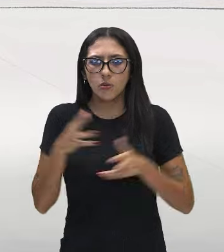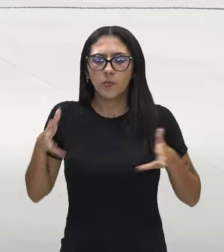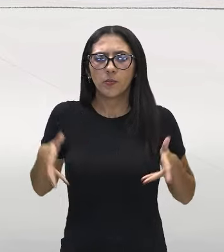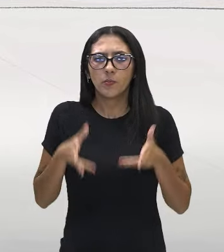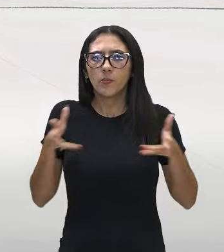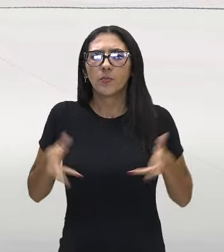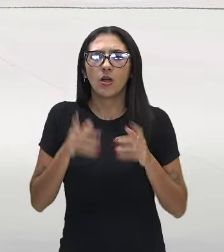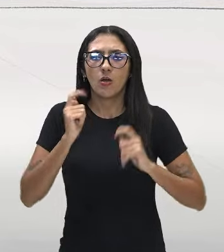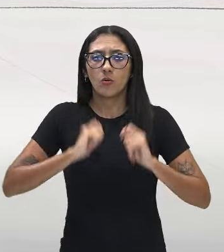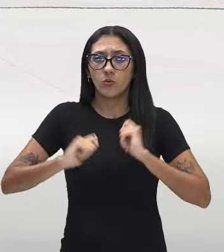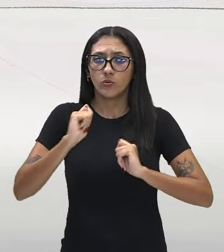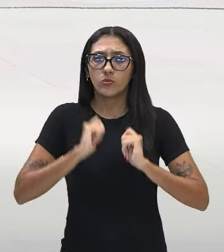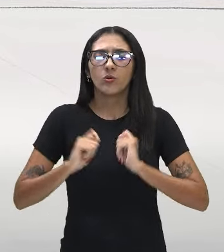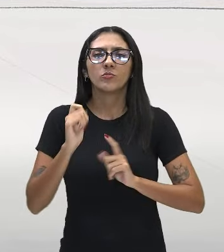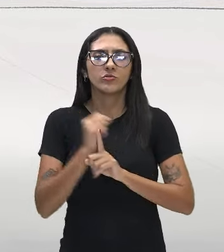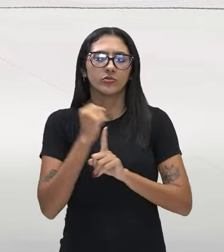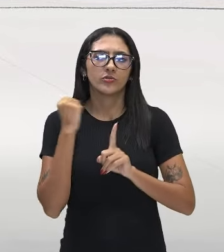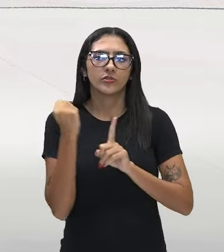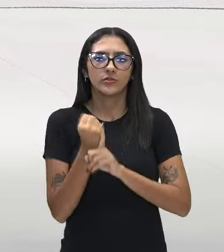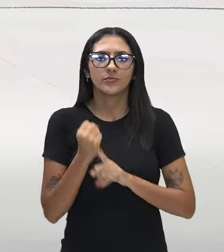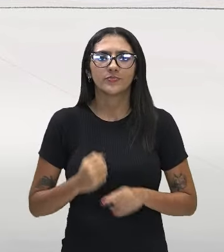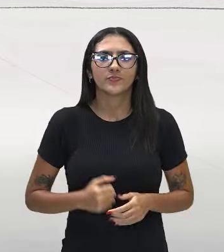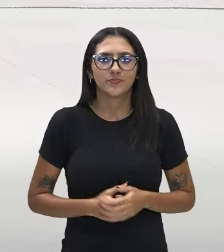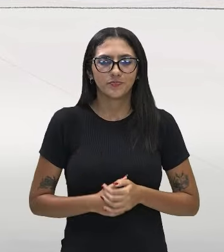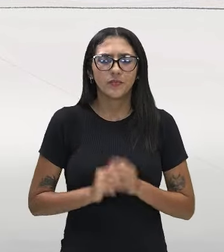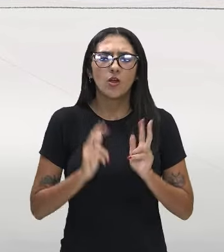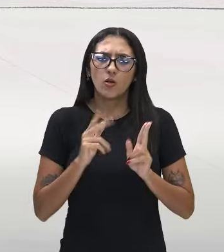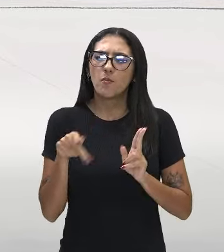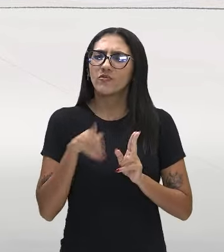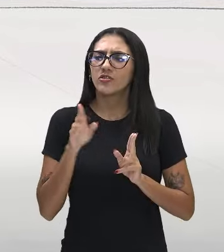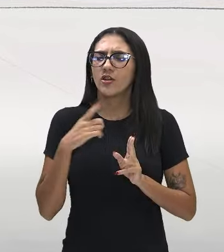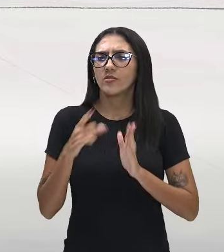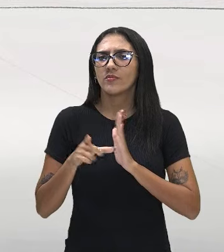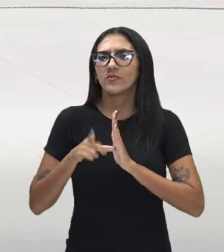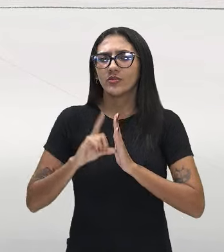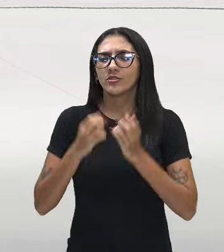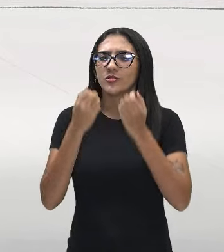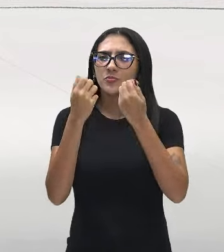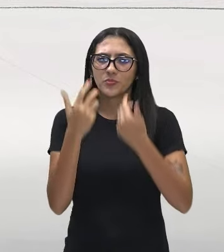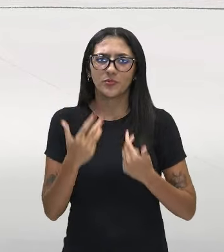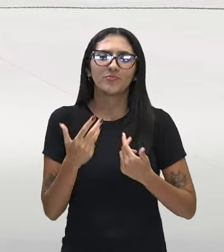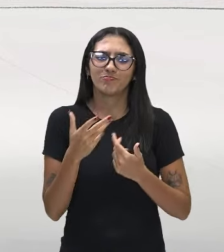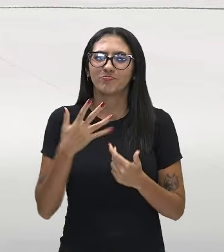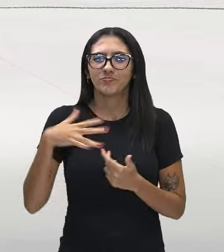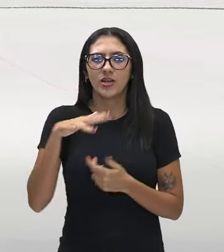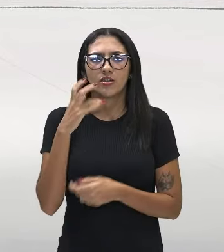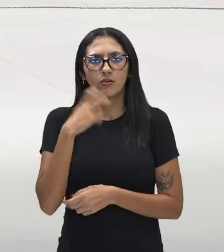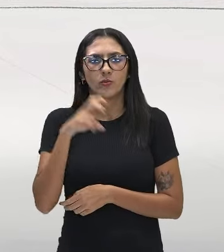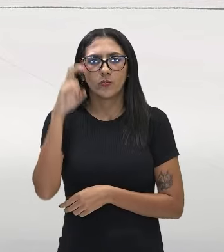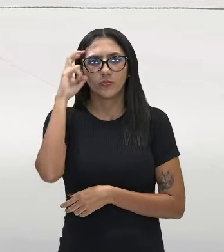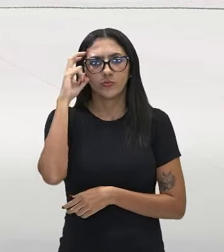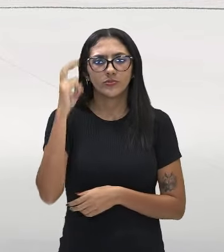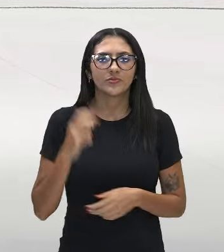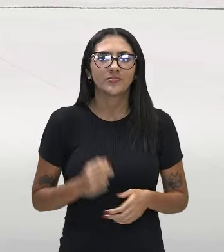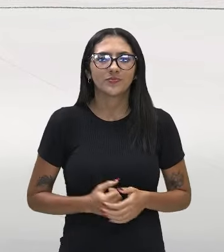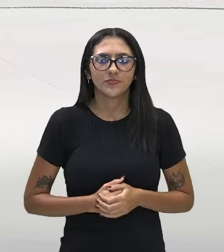social e econômico, né, como a professora já falou, né, na área cultural, né, e como nós